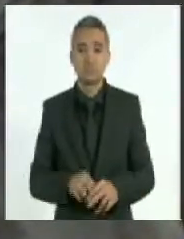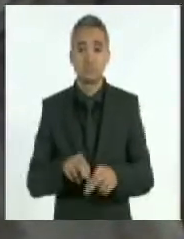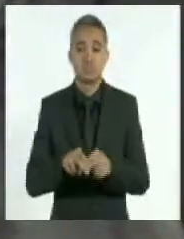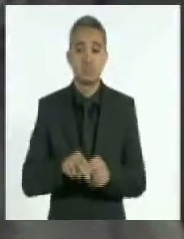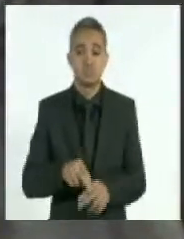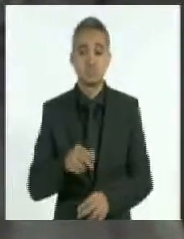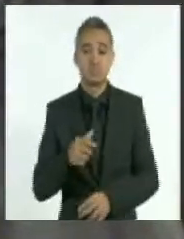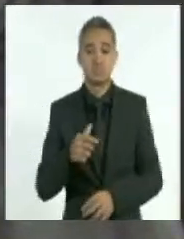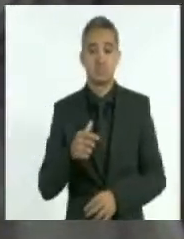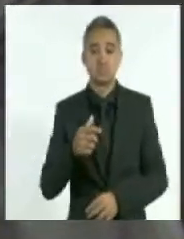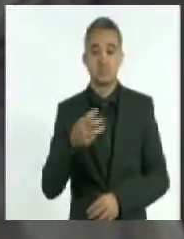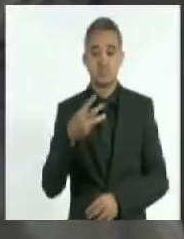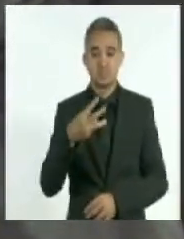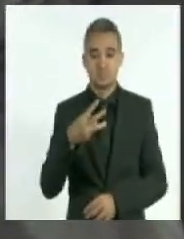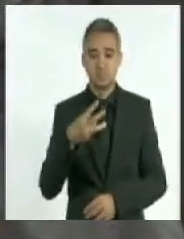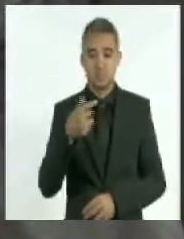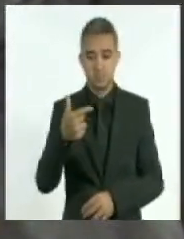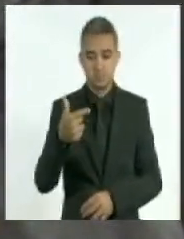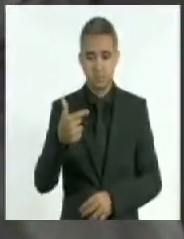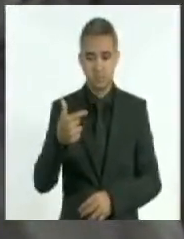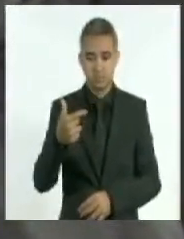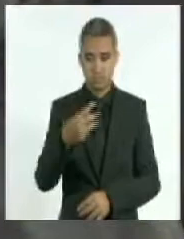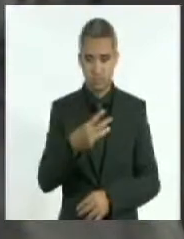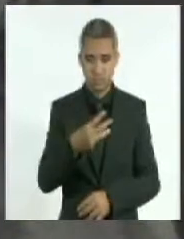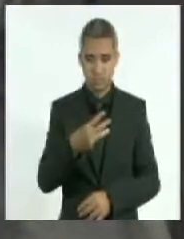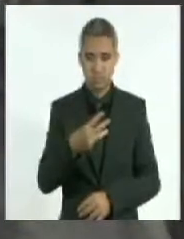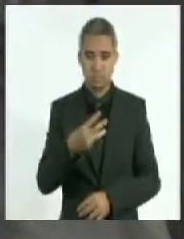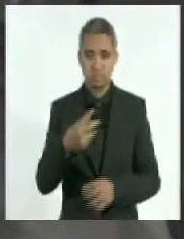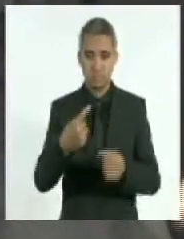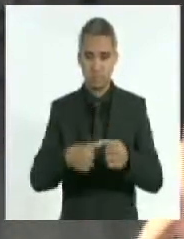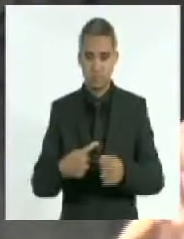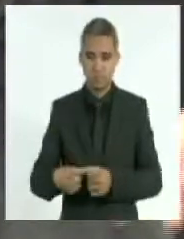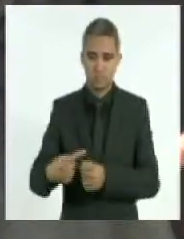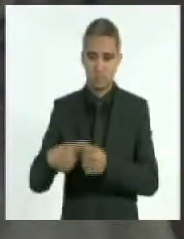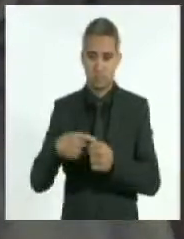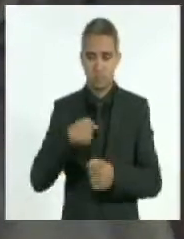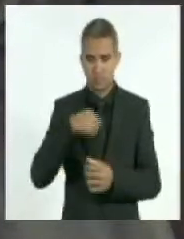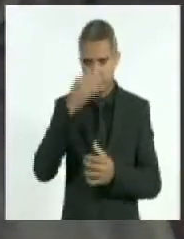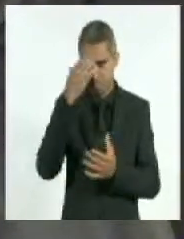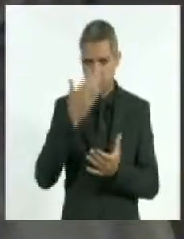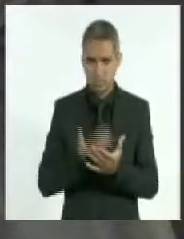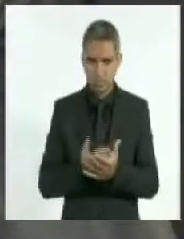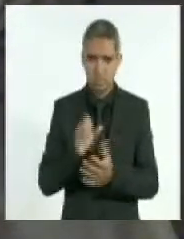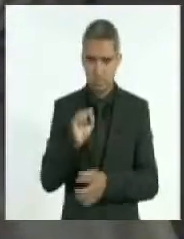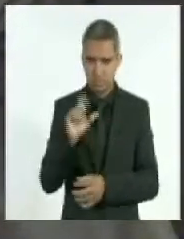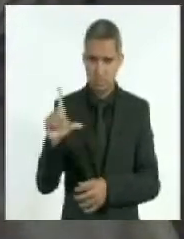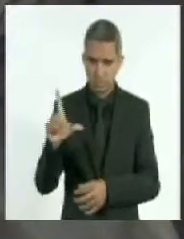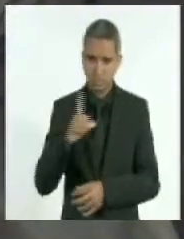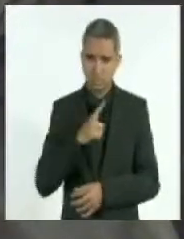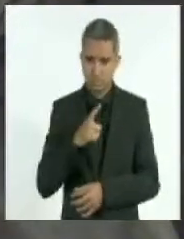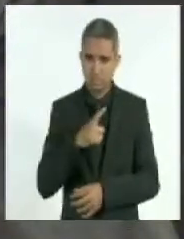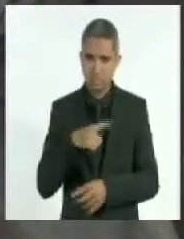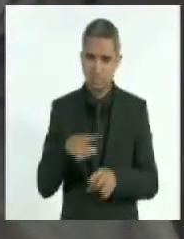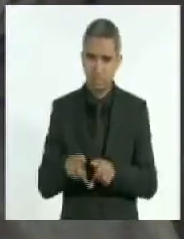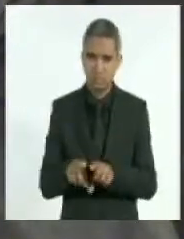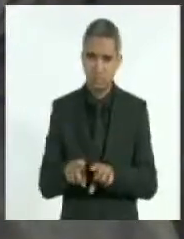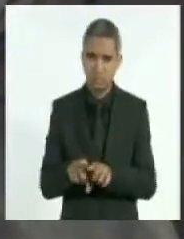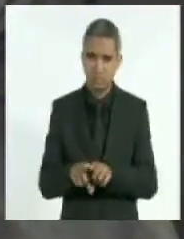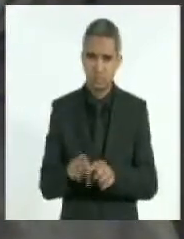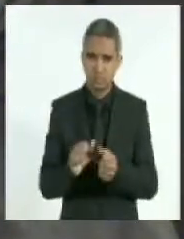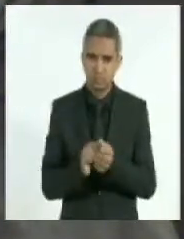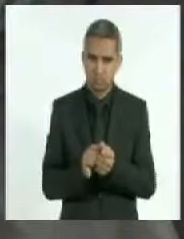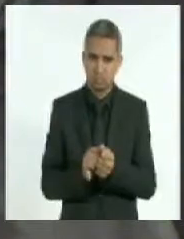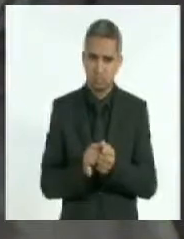onde passa efetivamente a ferrovia, acredito que São Luís não esteja incluso, o deputado Edivaldo pode